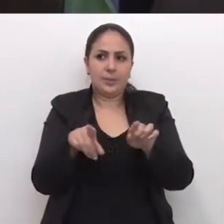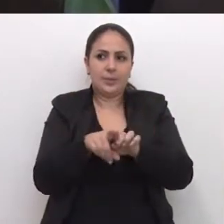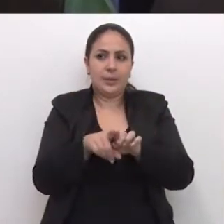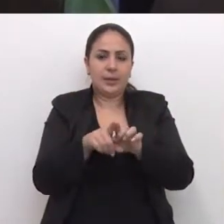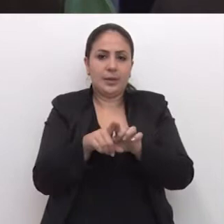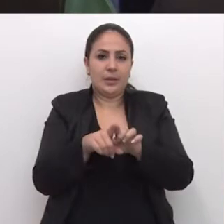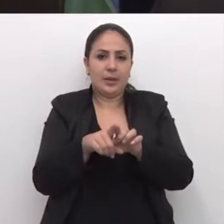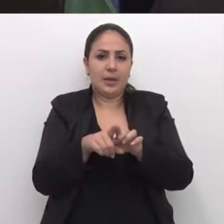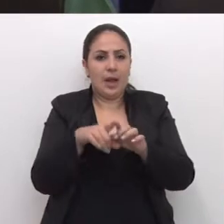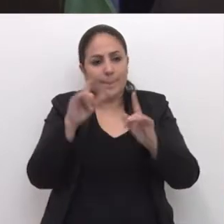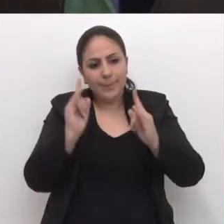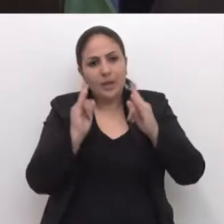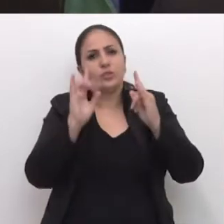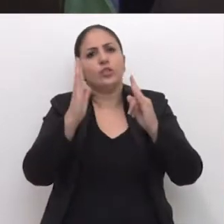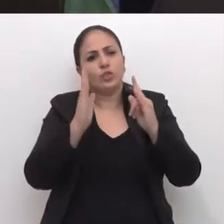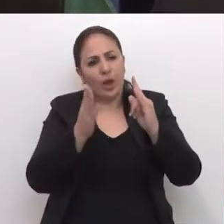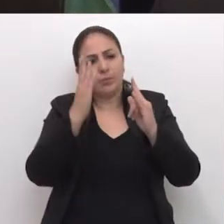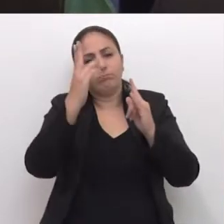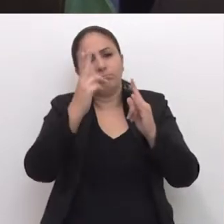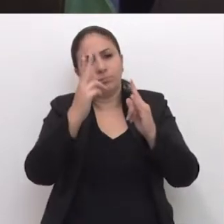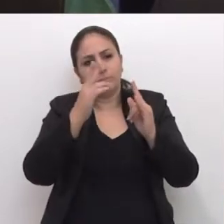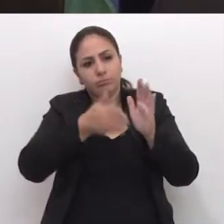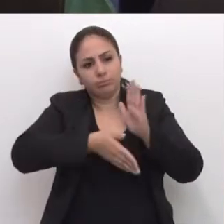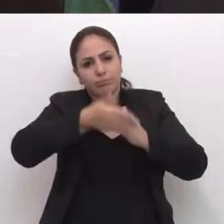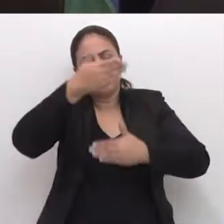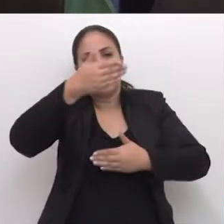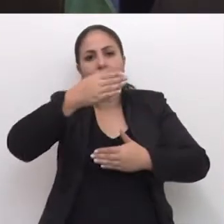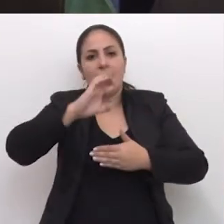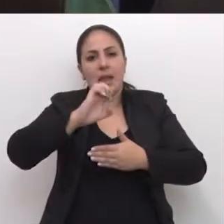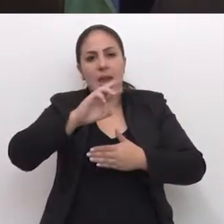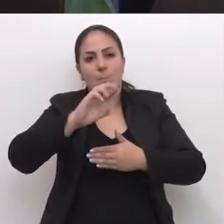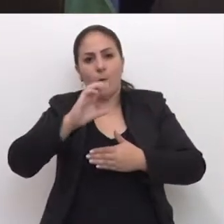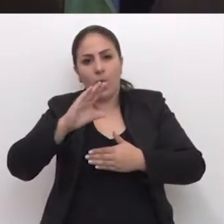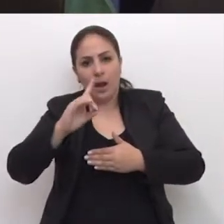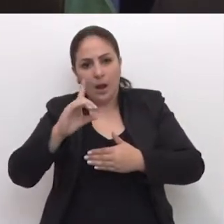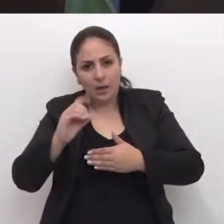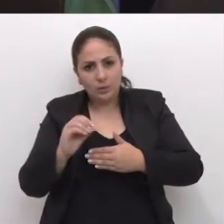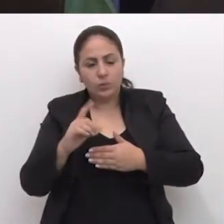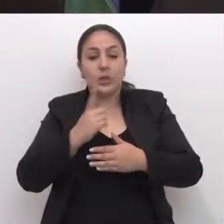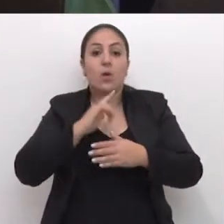edifício que foi rebocado, enfim, então tem uma outra